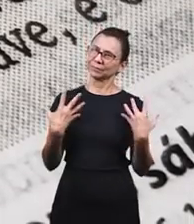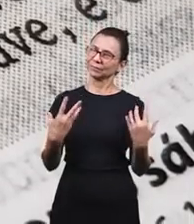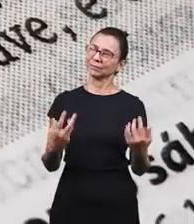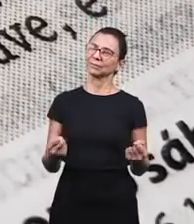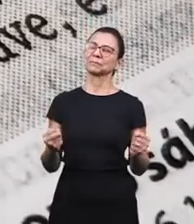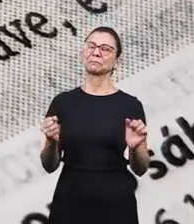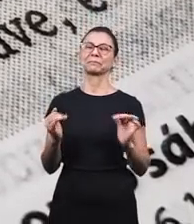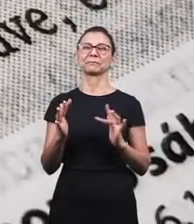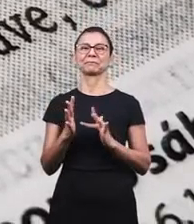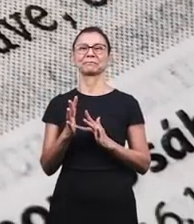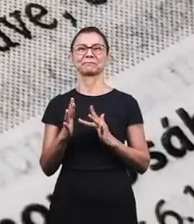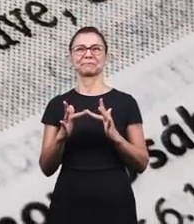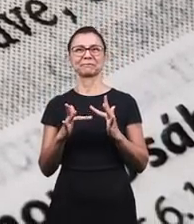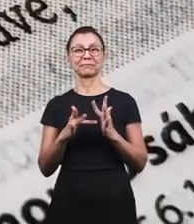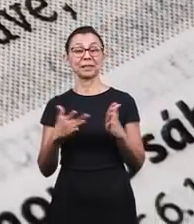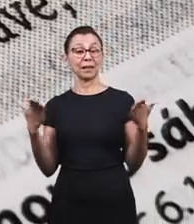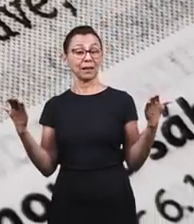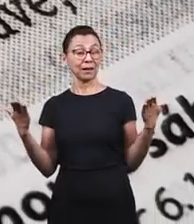Vem